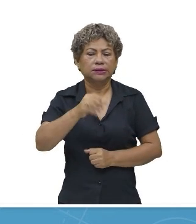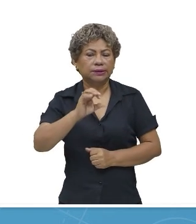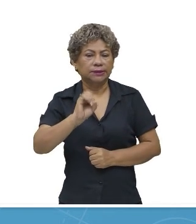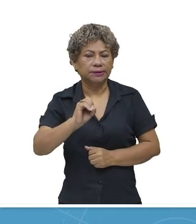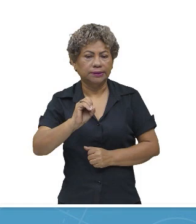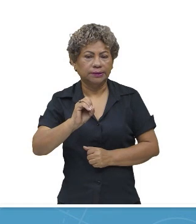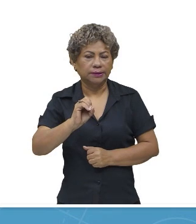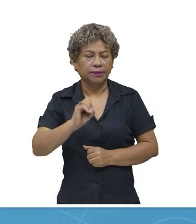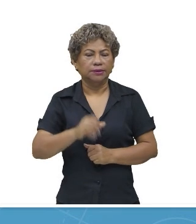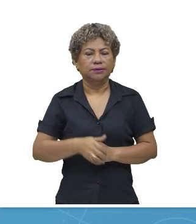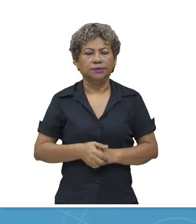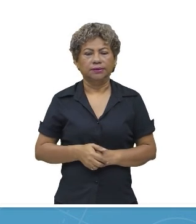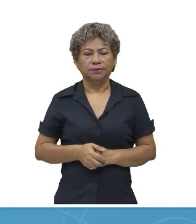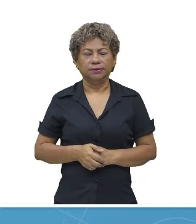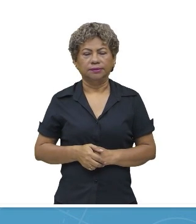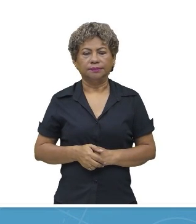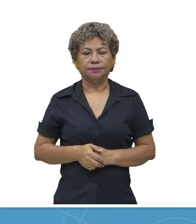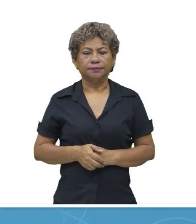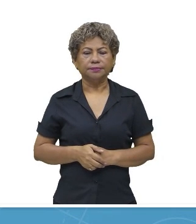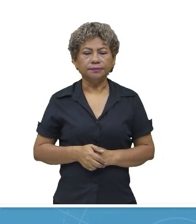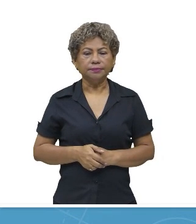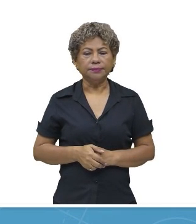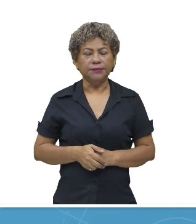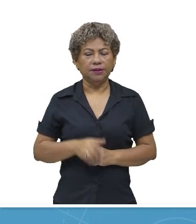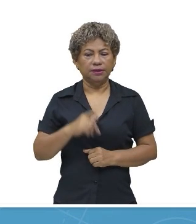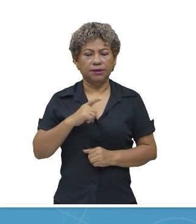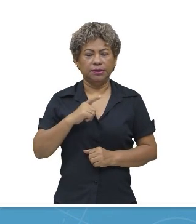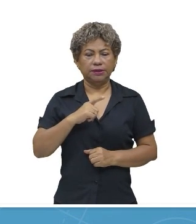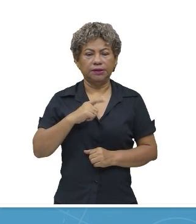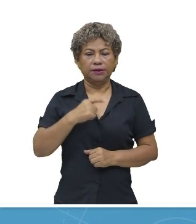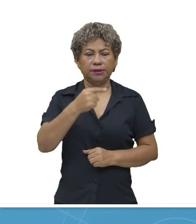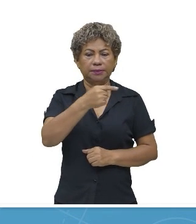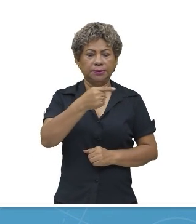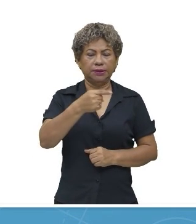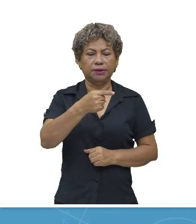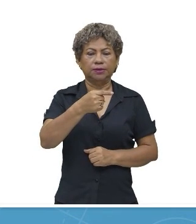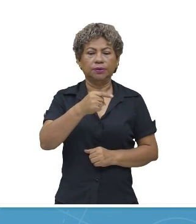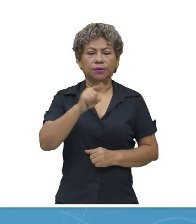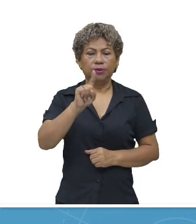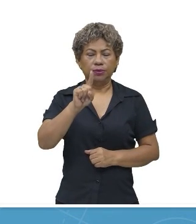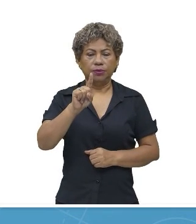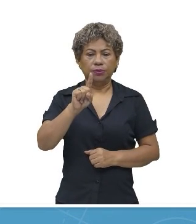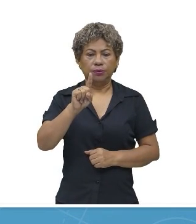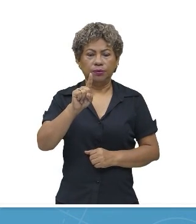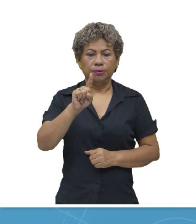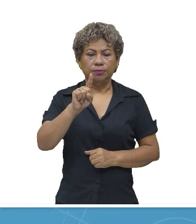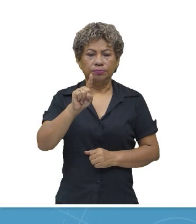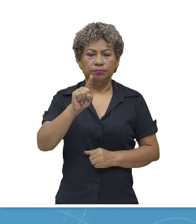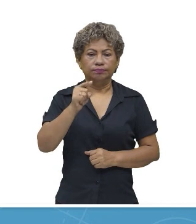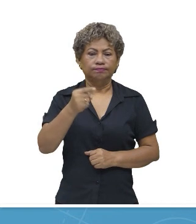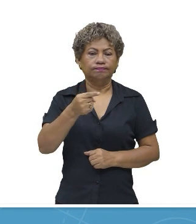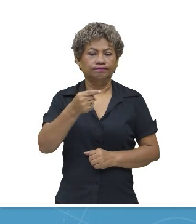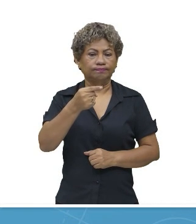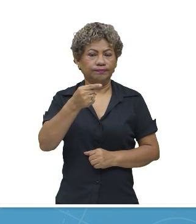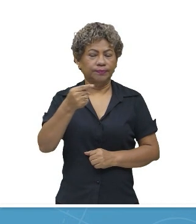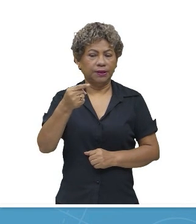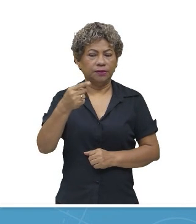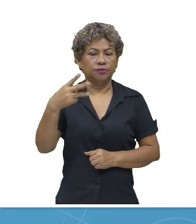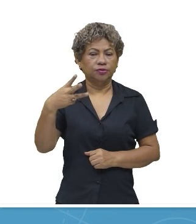o expoente vai ser o quê? Menos 1, menos da subtração da